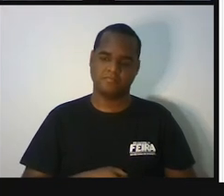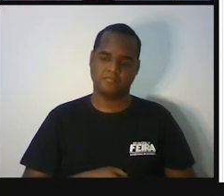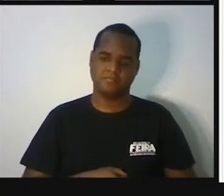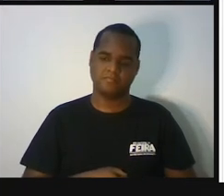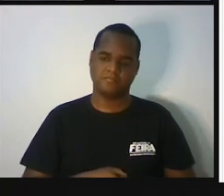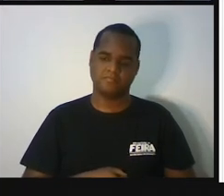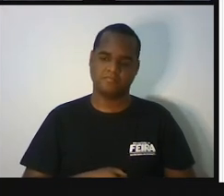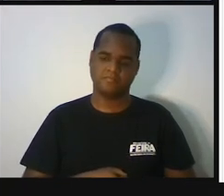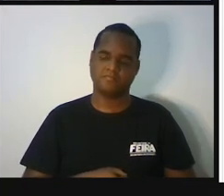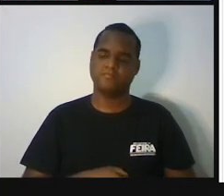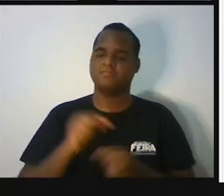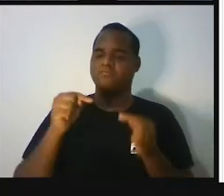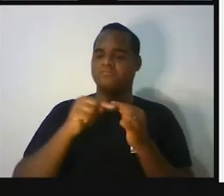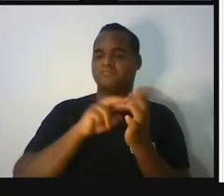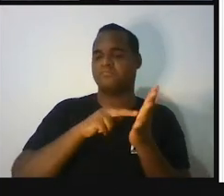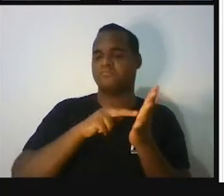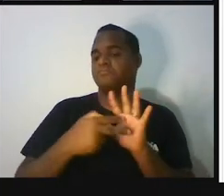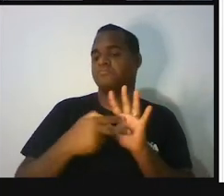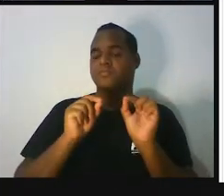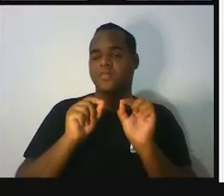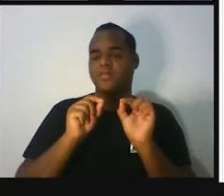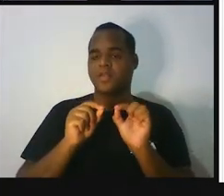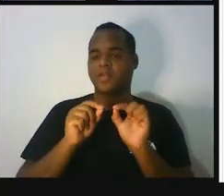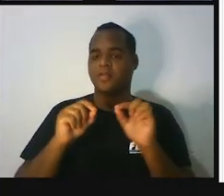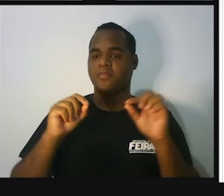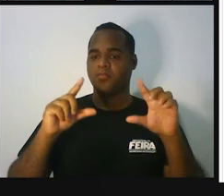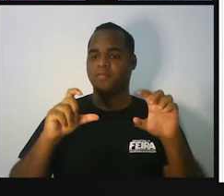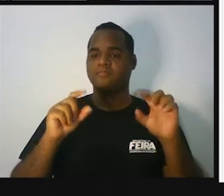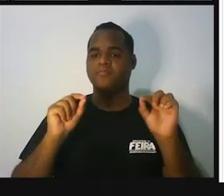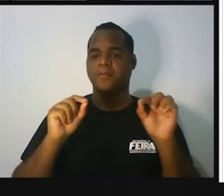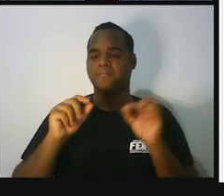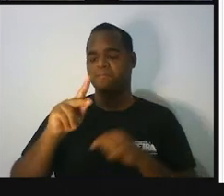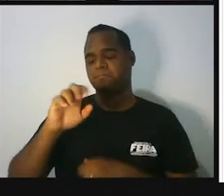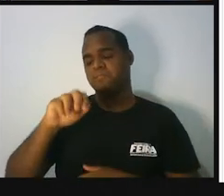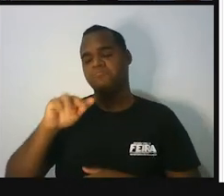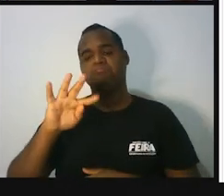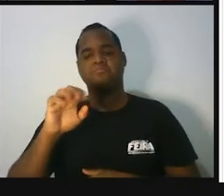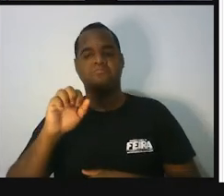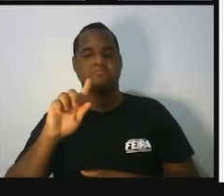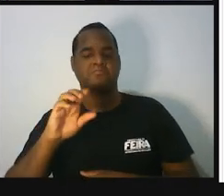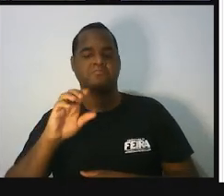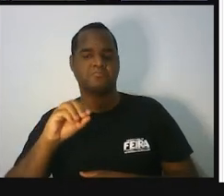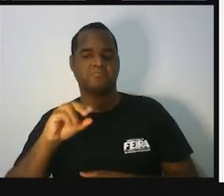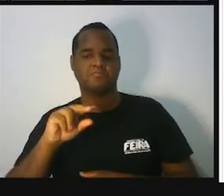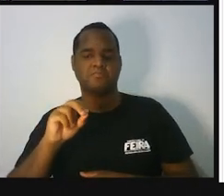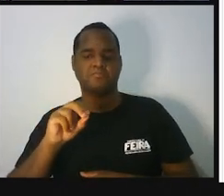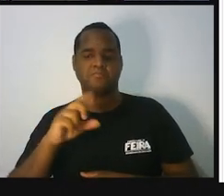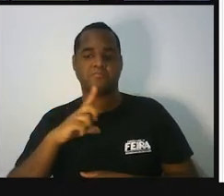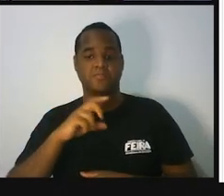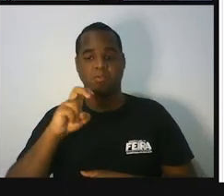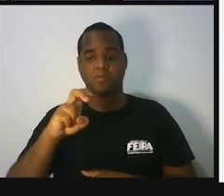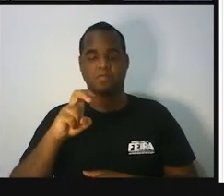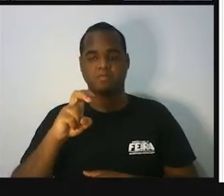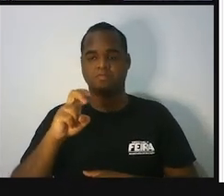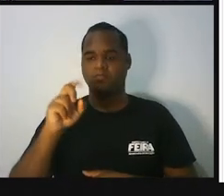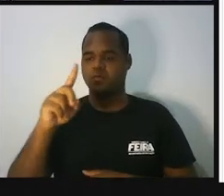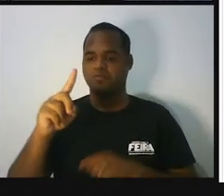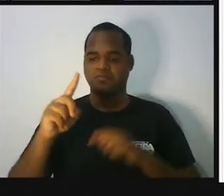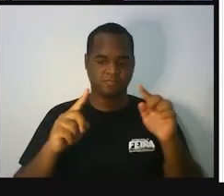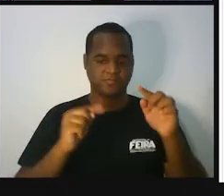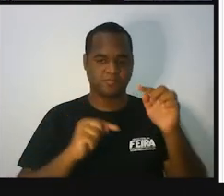O que é que isso significa? Que nessa figura, isso aqui é um pentágono. Por que pentágono? Penta, 5. 5 lados.